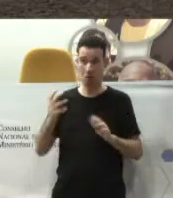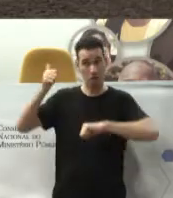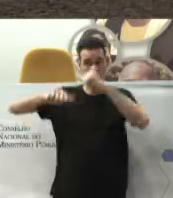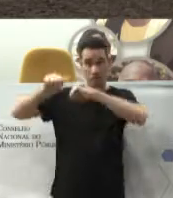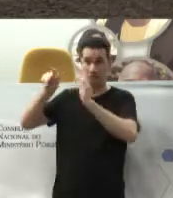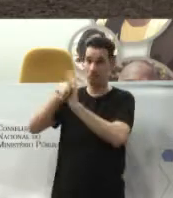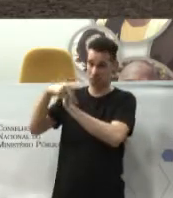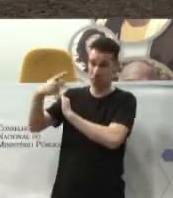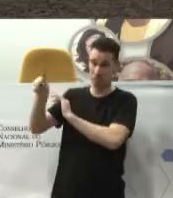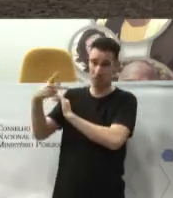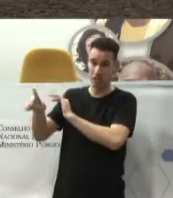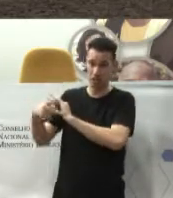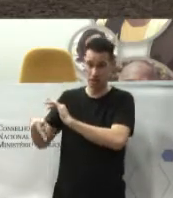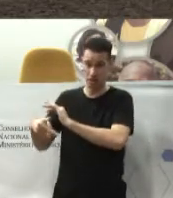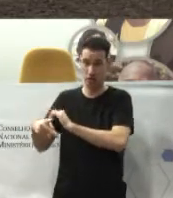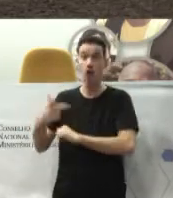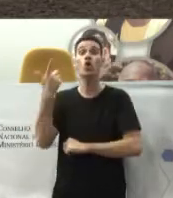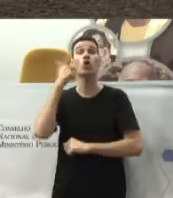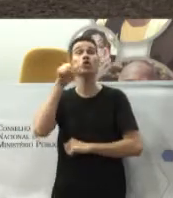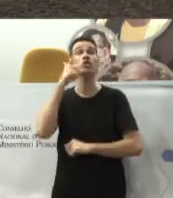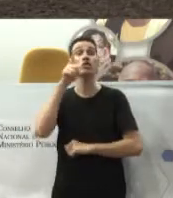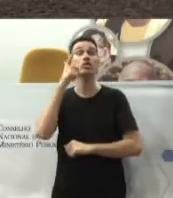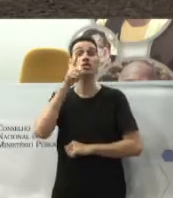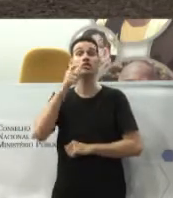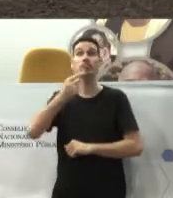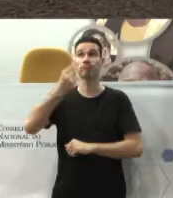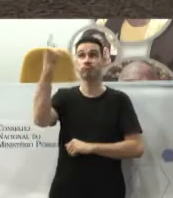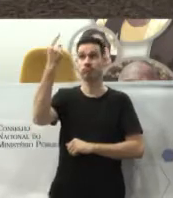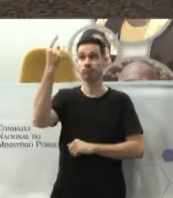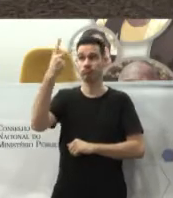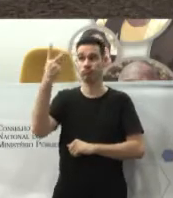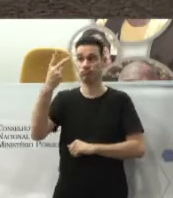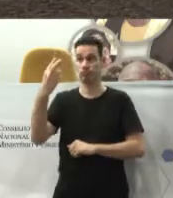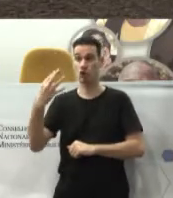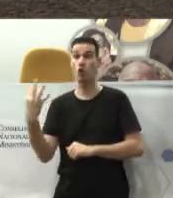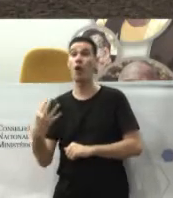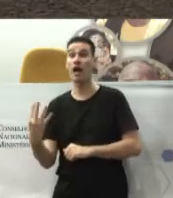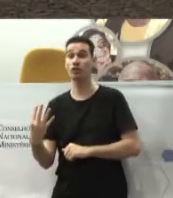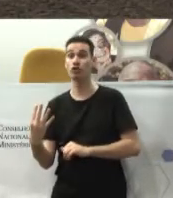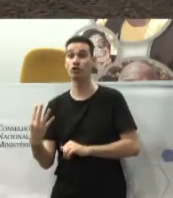correta, ficou em quarto lugar. O Brasil só ficou na frente da Nigéria.